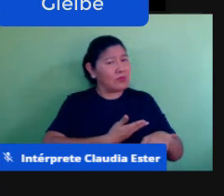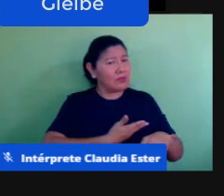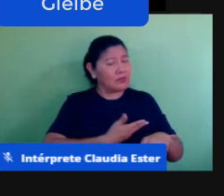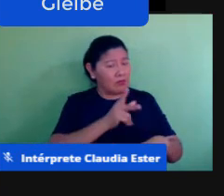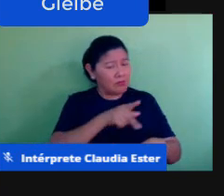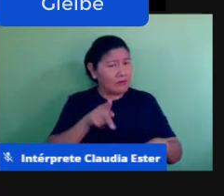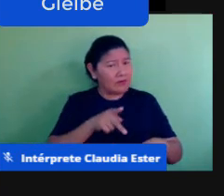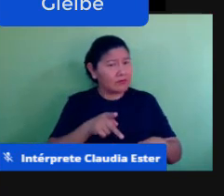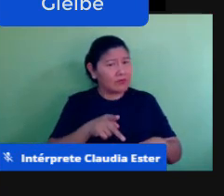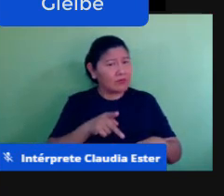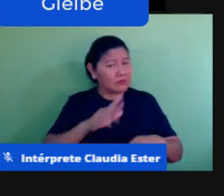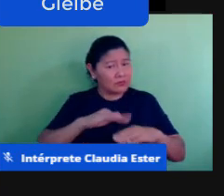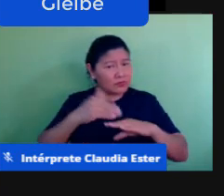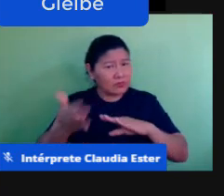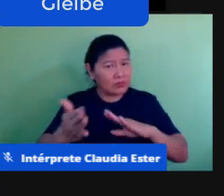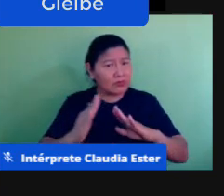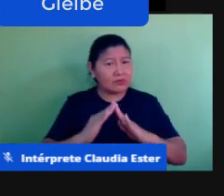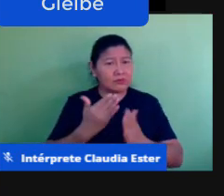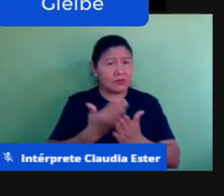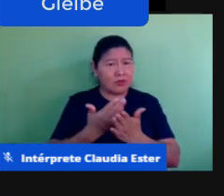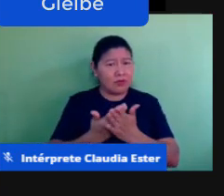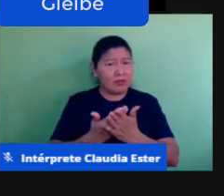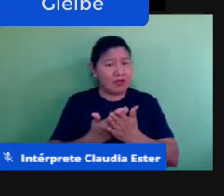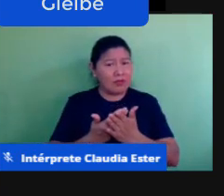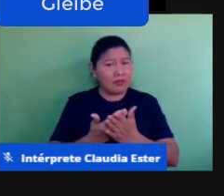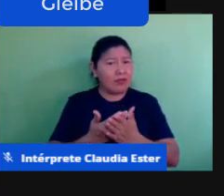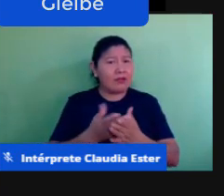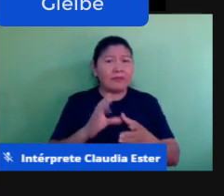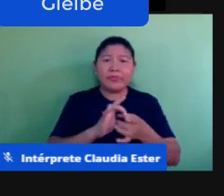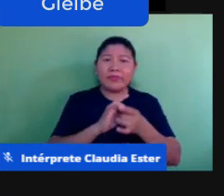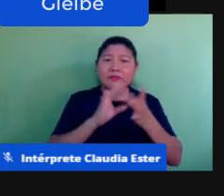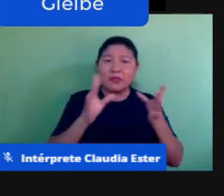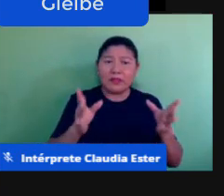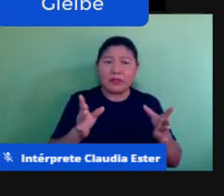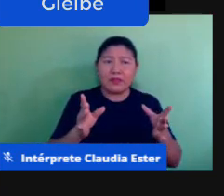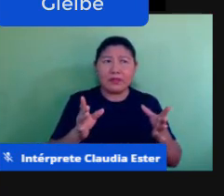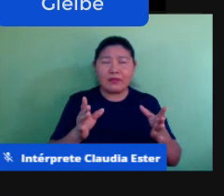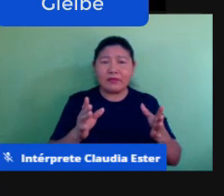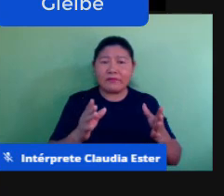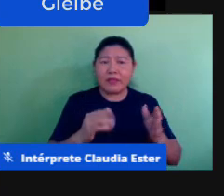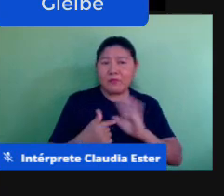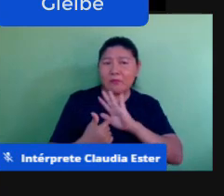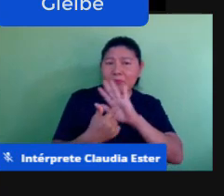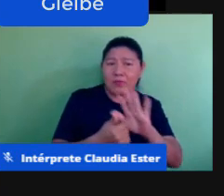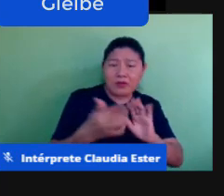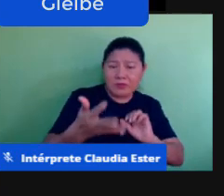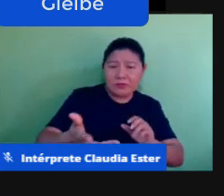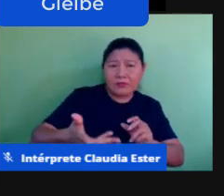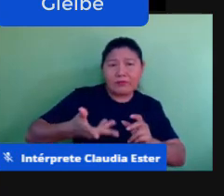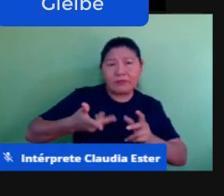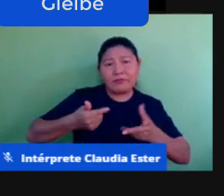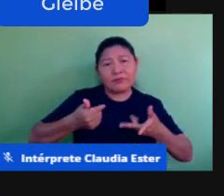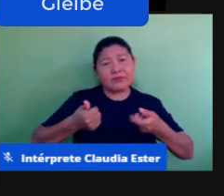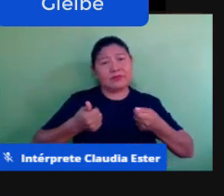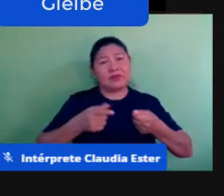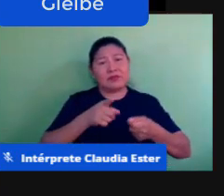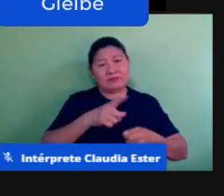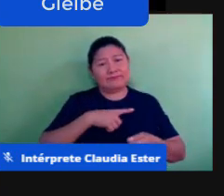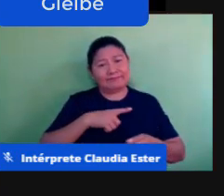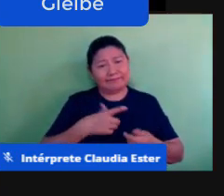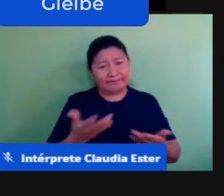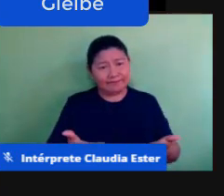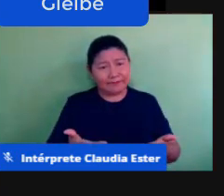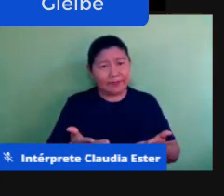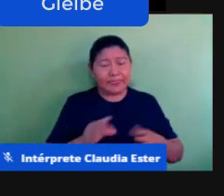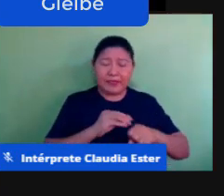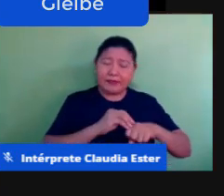colocar a disponibilidade de você aprimorar alguma habilidade que você tem, né? E colocar